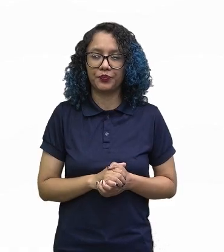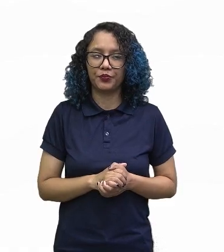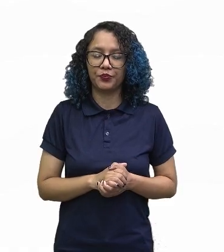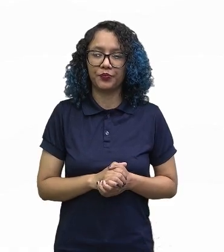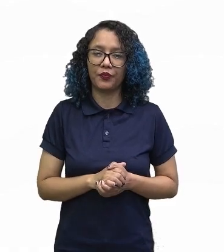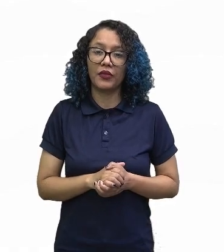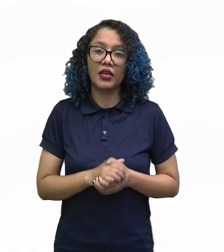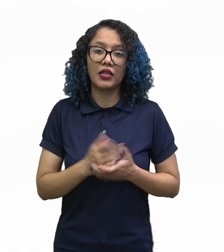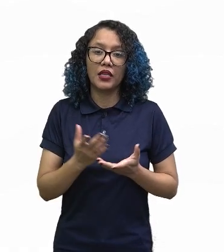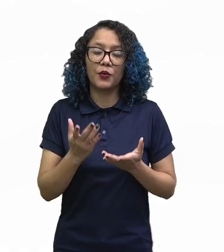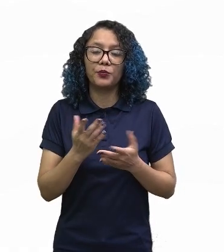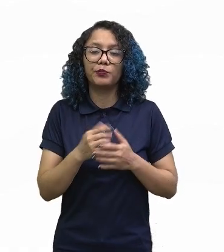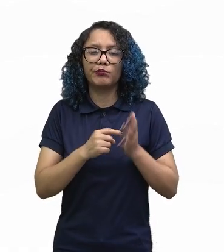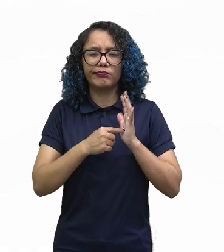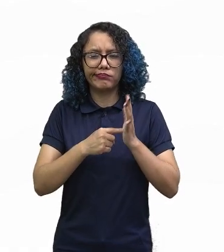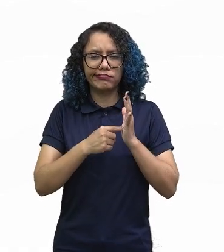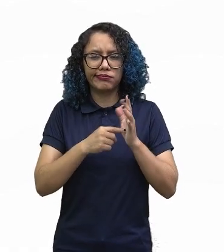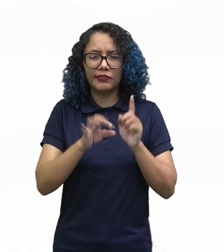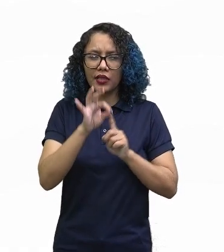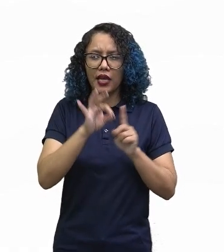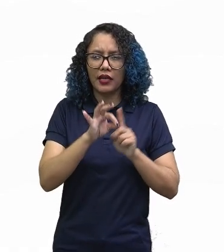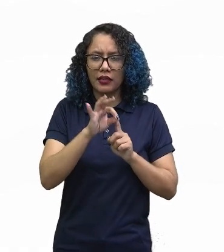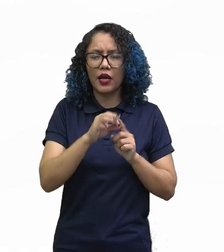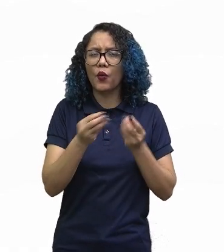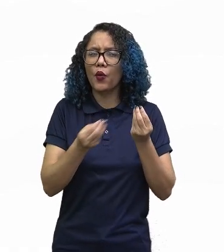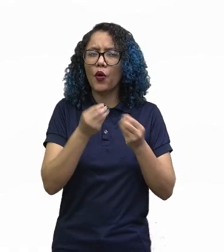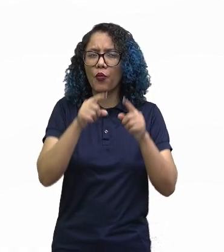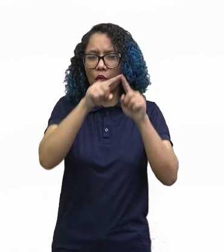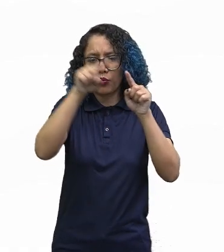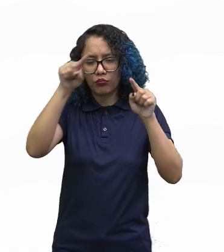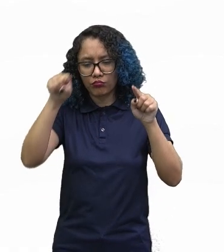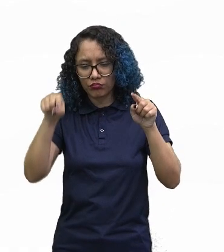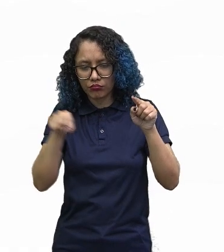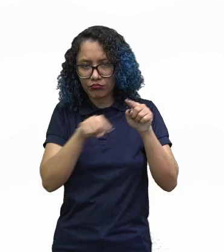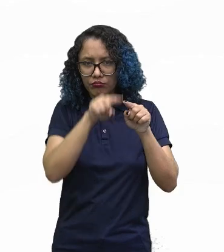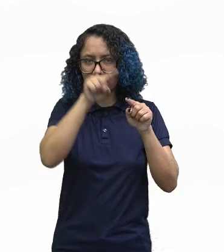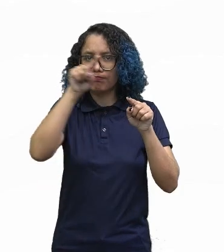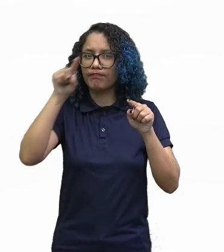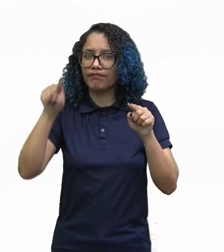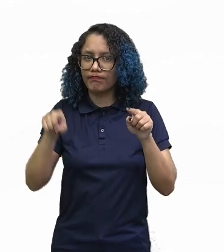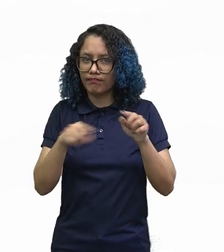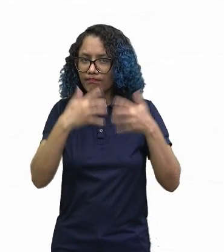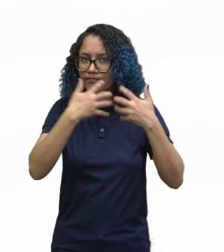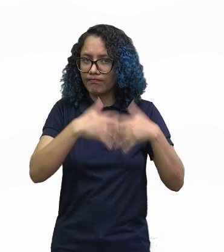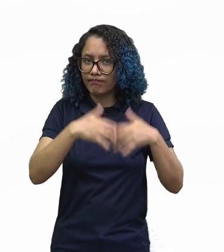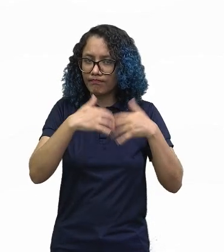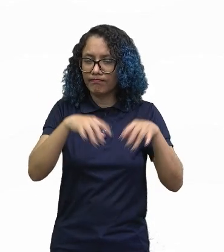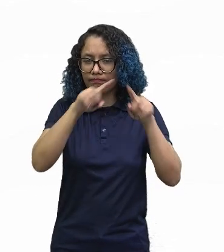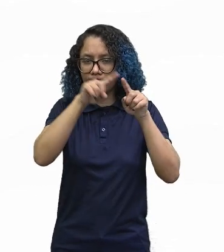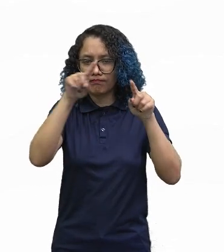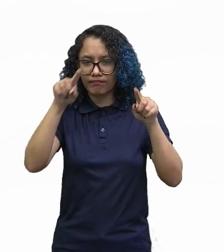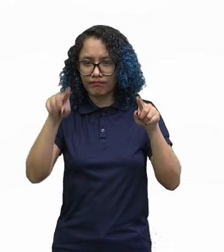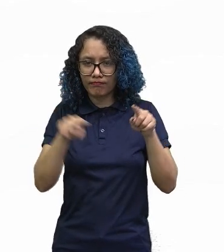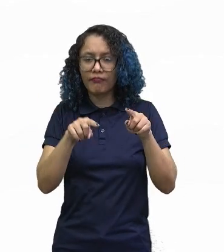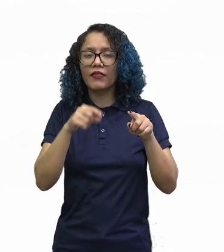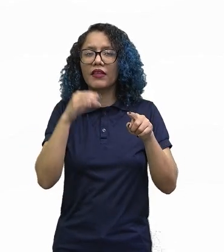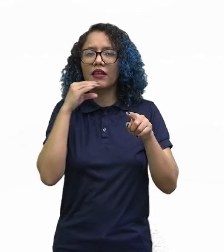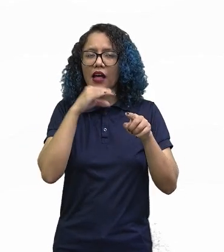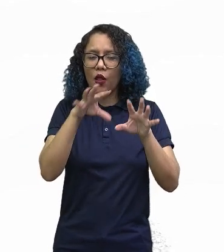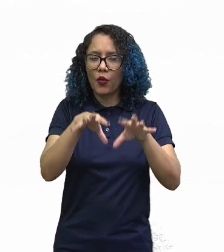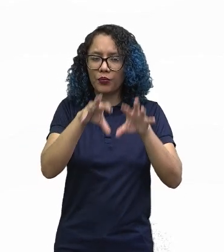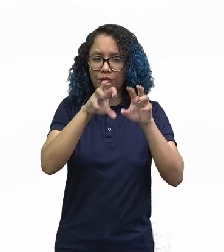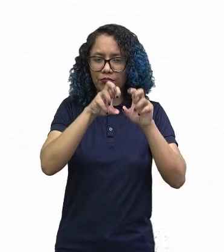As máquinas térmicas, em geral, funcionam em ciclos. Em cada ciclo, elas absorvem calor de uma fonte quente,